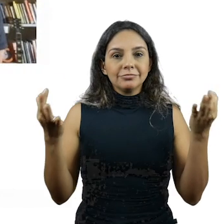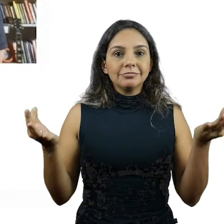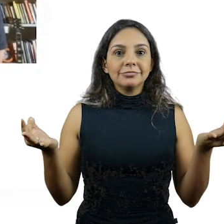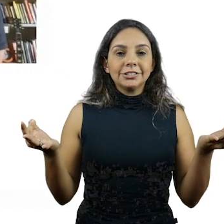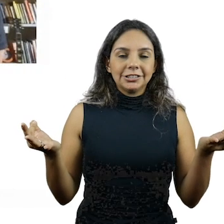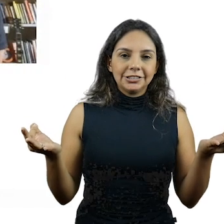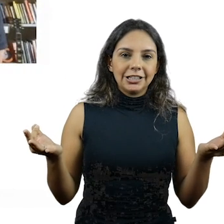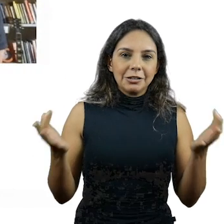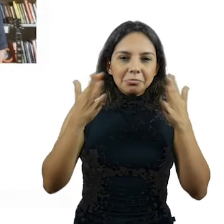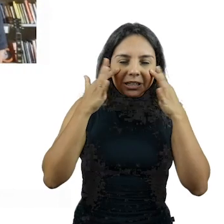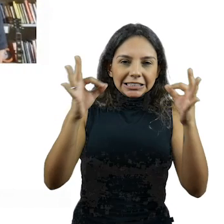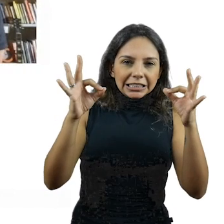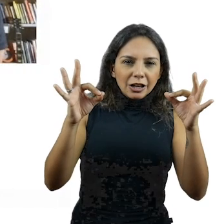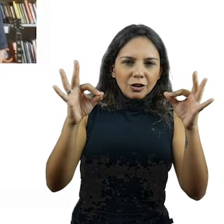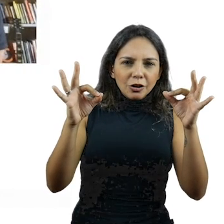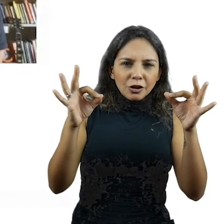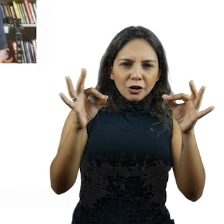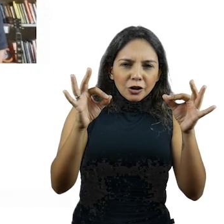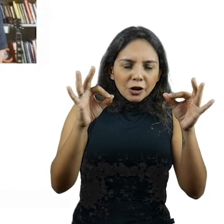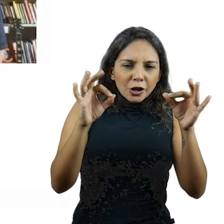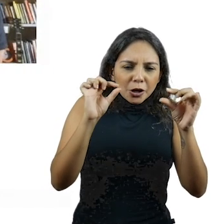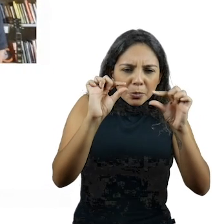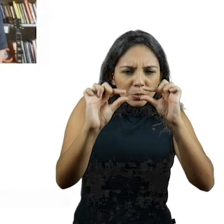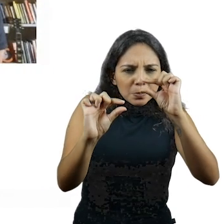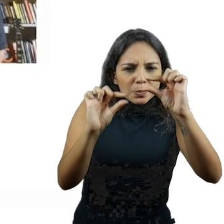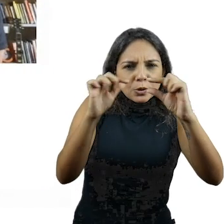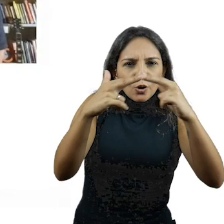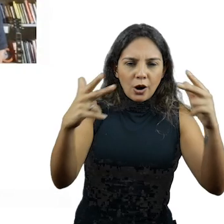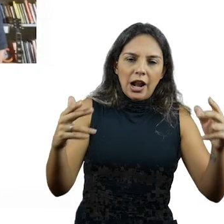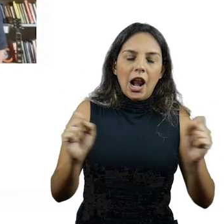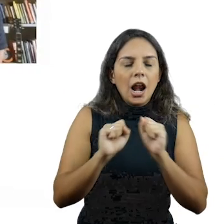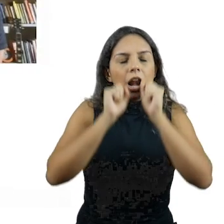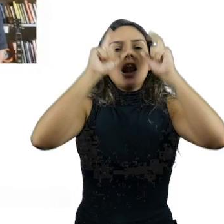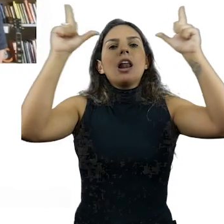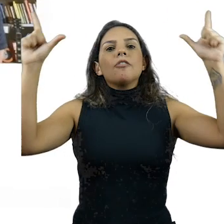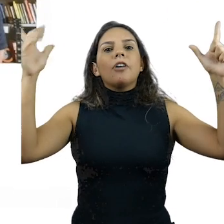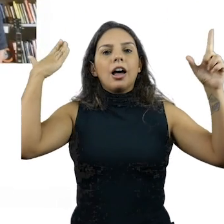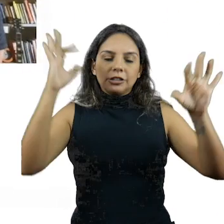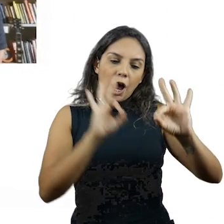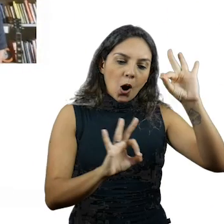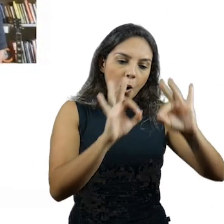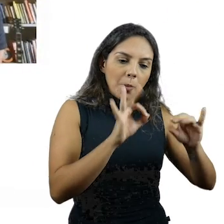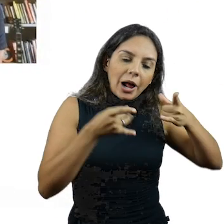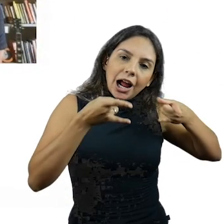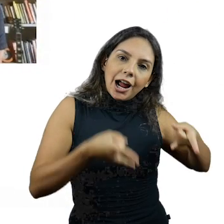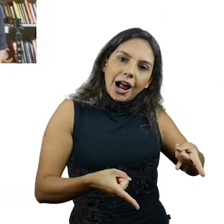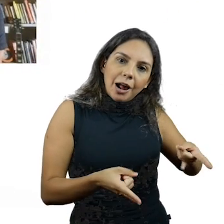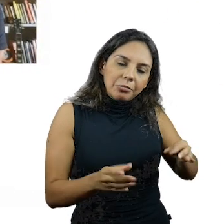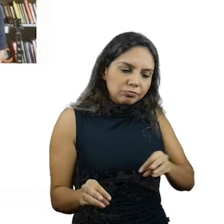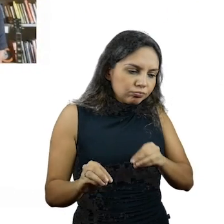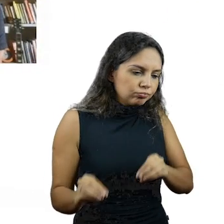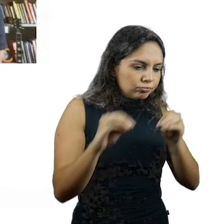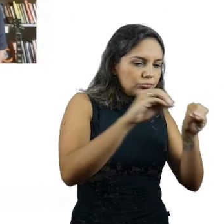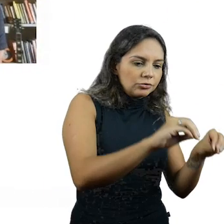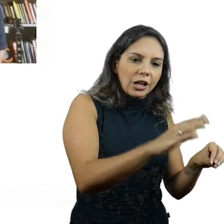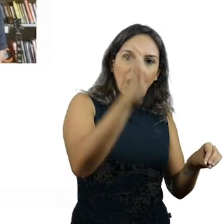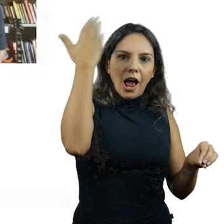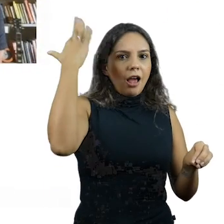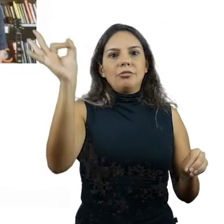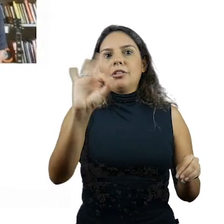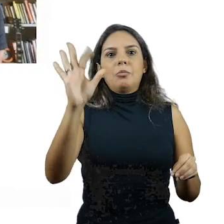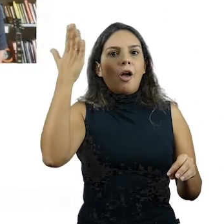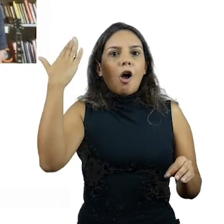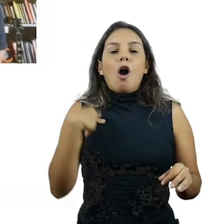De você prestar atenção nas pequenas coisas, você levanta, arruma a cama, coisas que eu não fazia antes, você está sempre com milhões